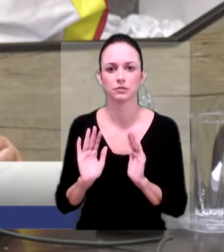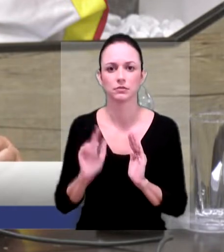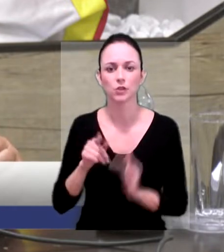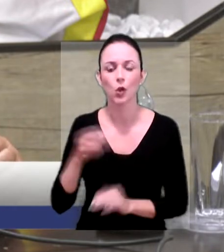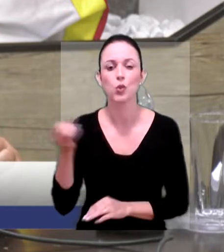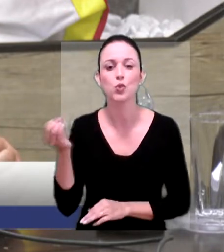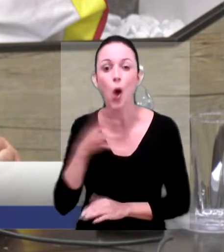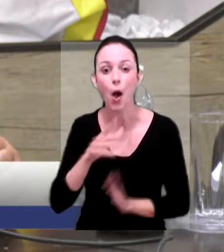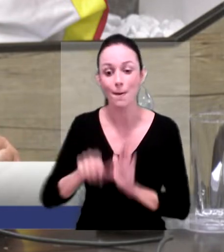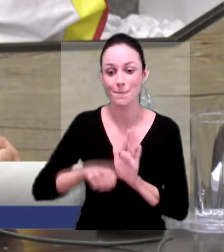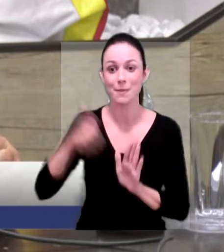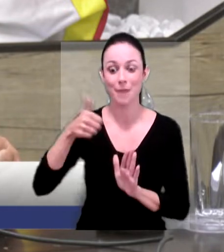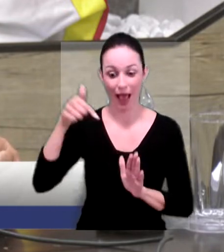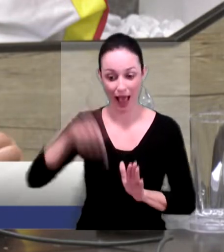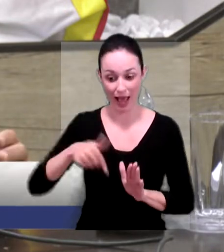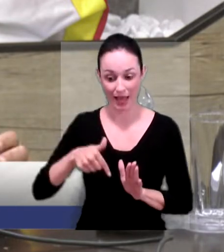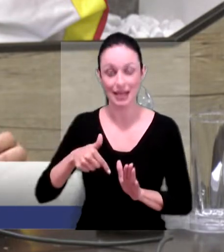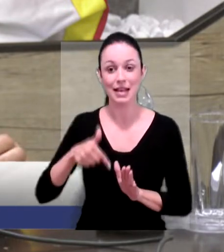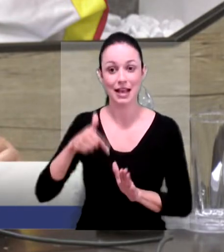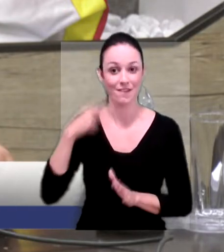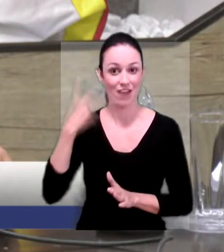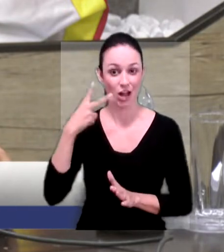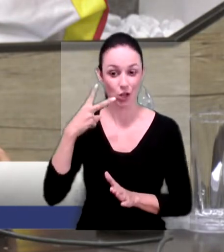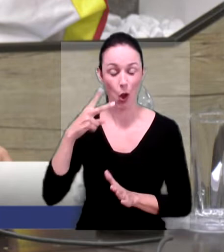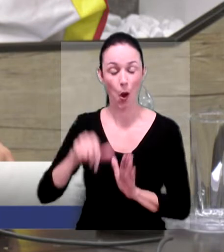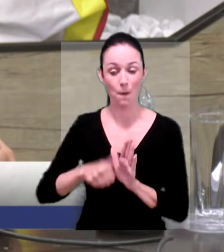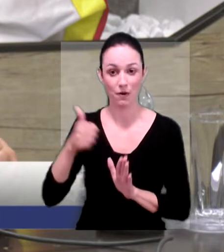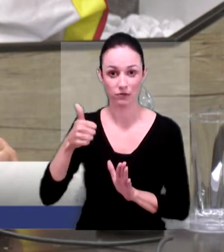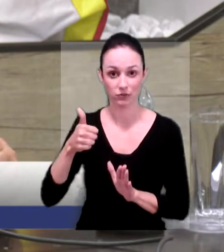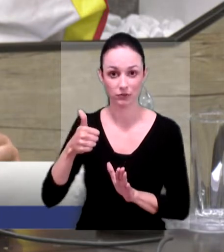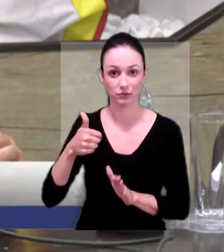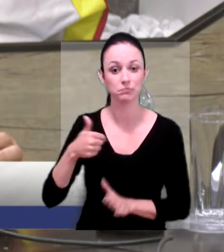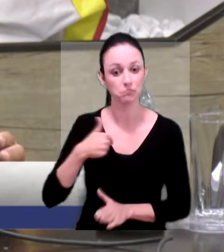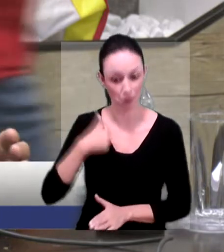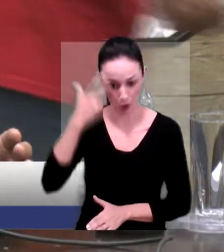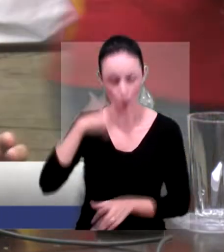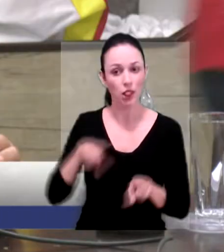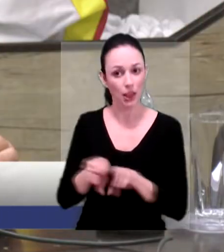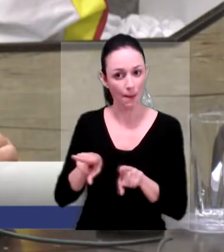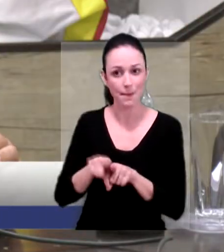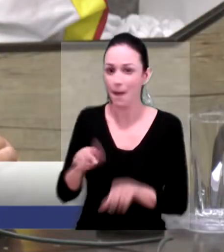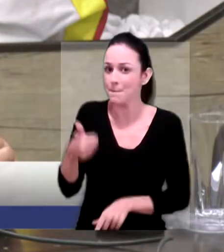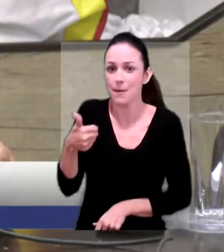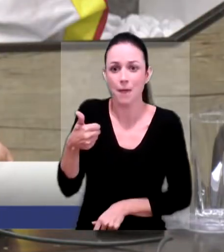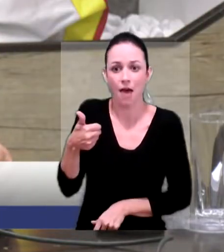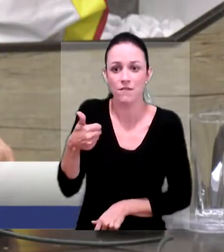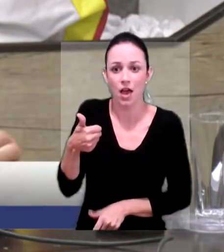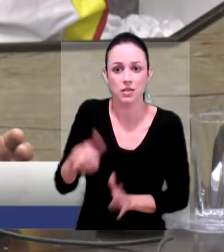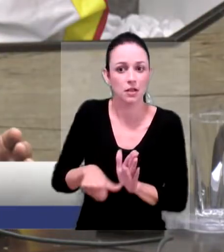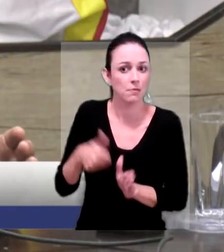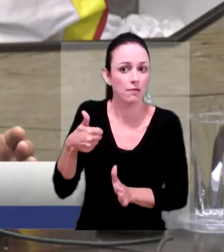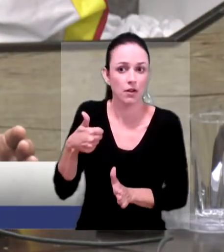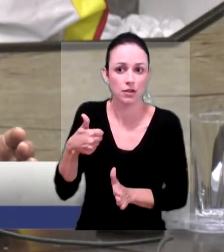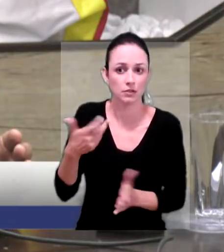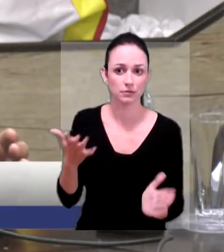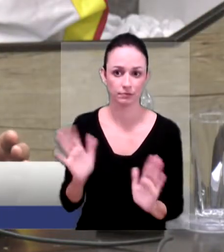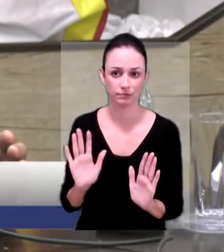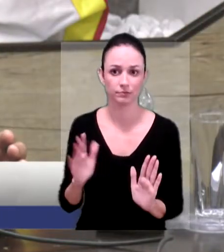vez na Câmara Municipal, eu também sou um deles, desejar toda sorte